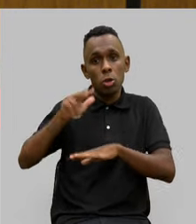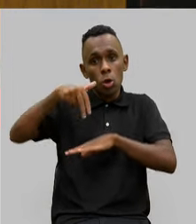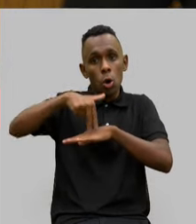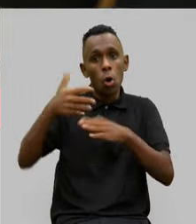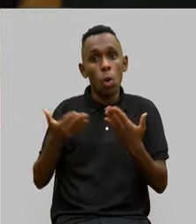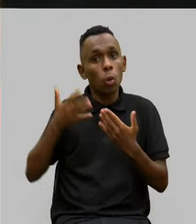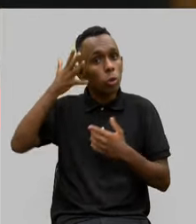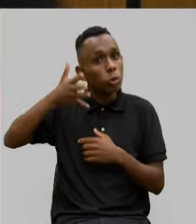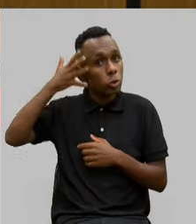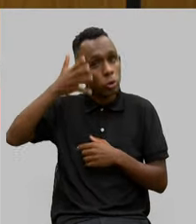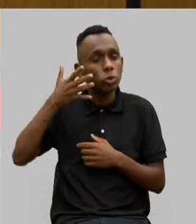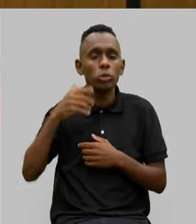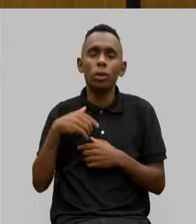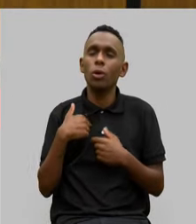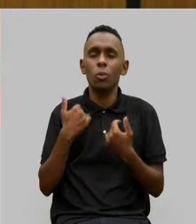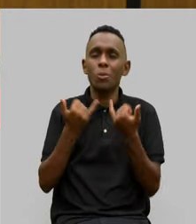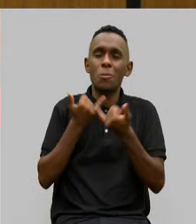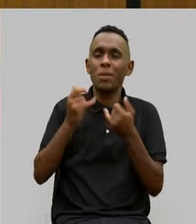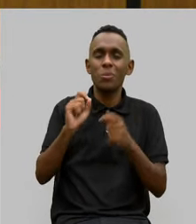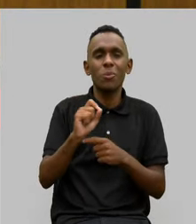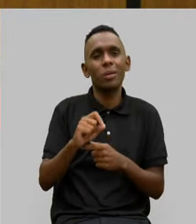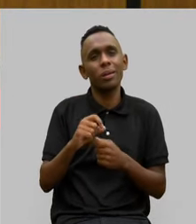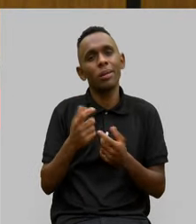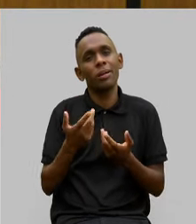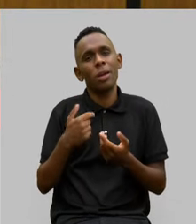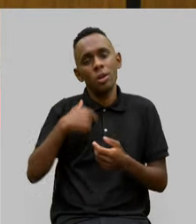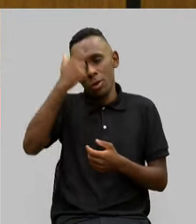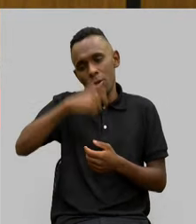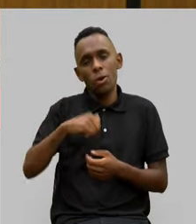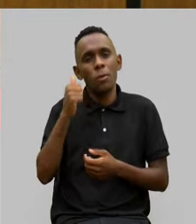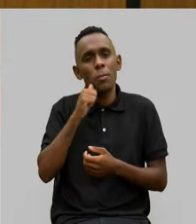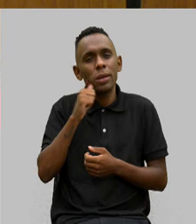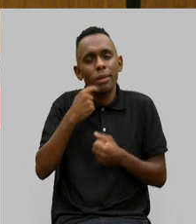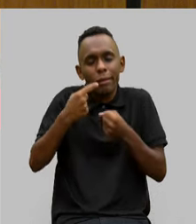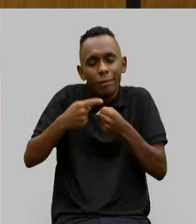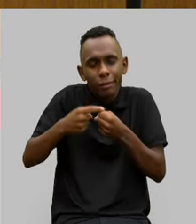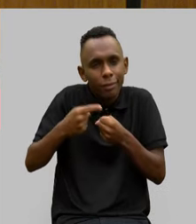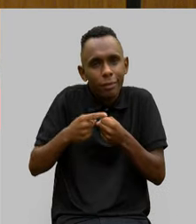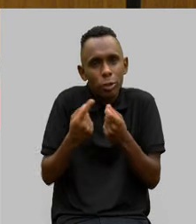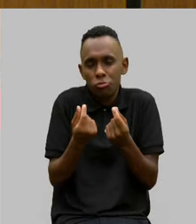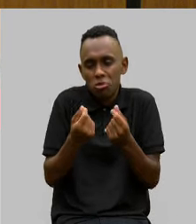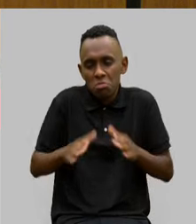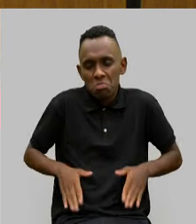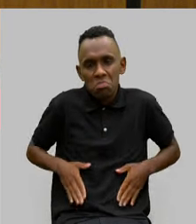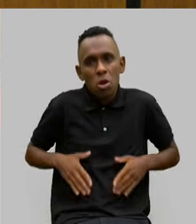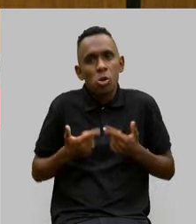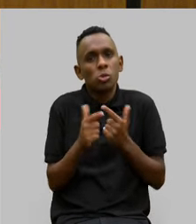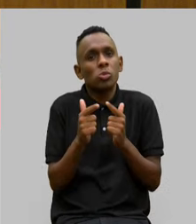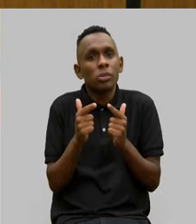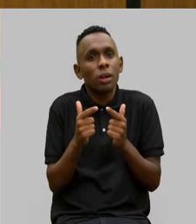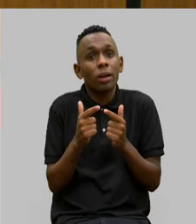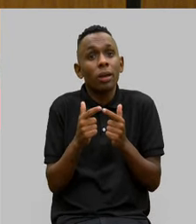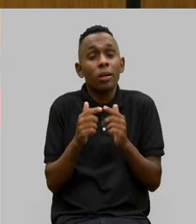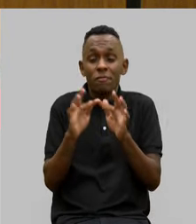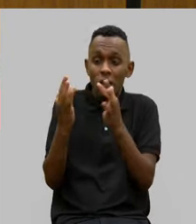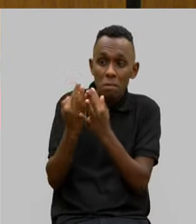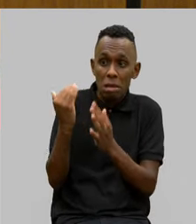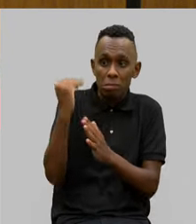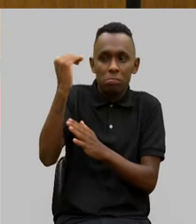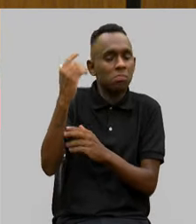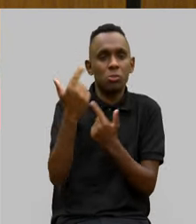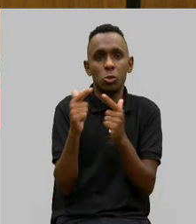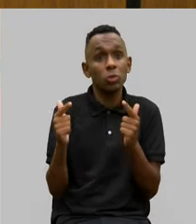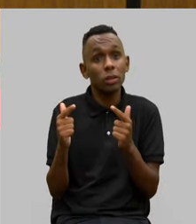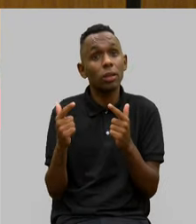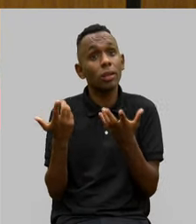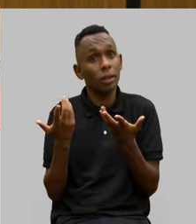Inclusive é o que eu eu brinco muito falo que eu sou uma menina do interior sem dinheiro no bolso sem parentes importantes né e vim do interior